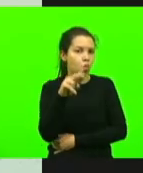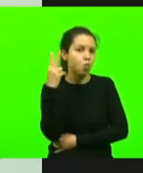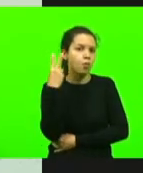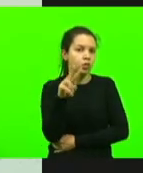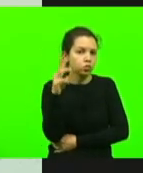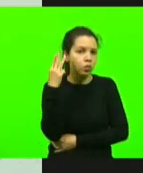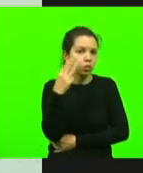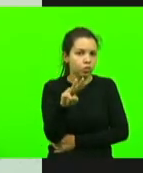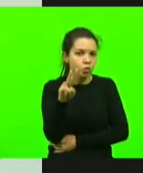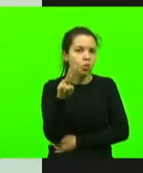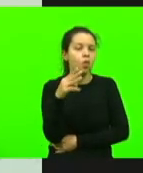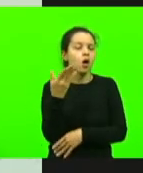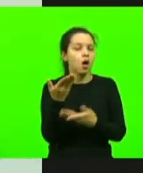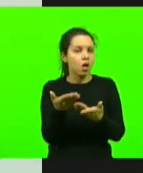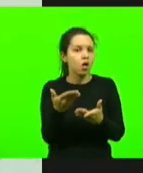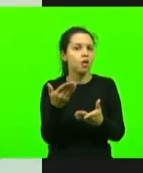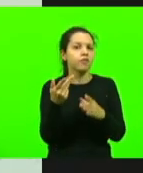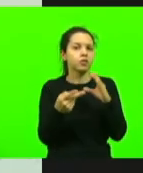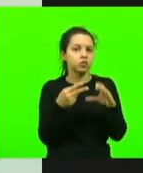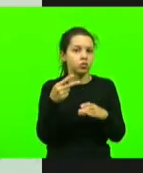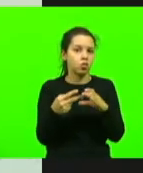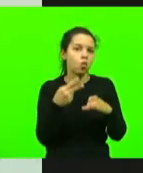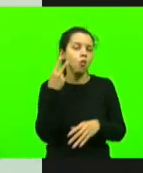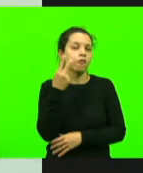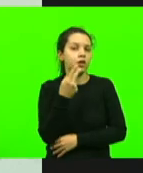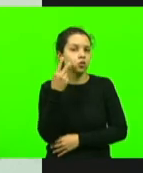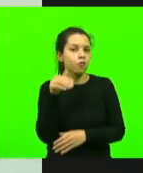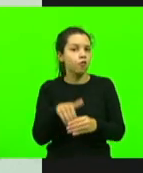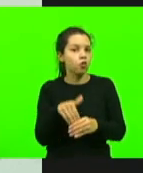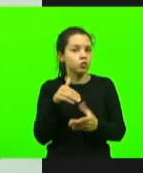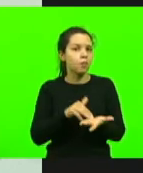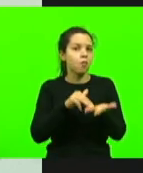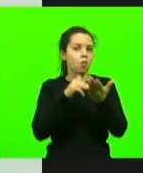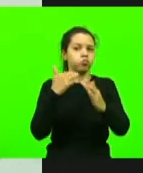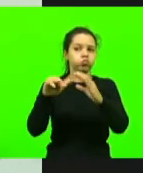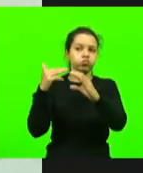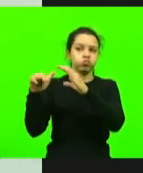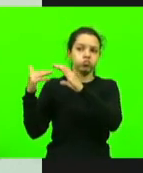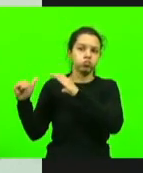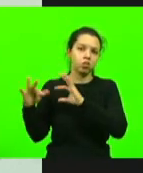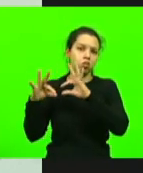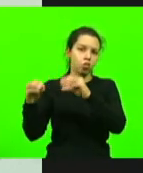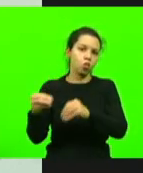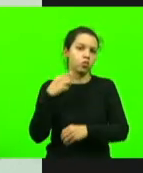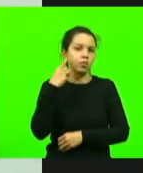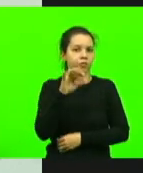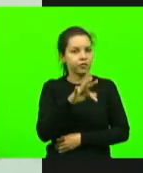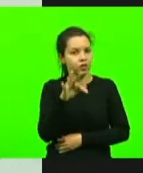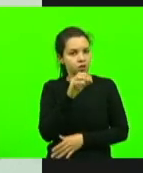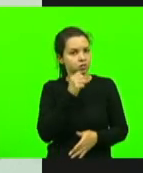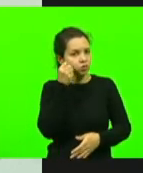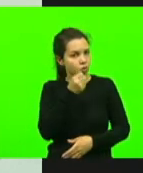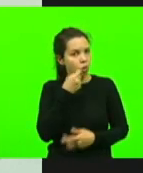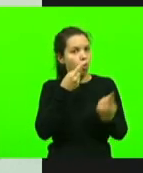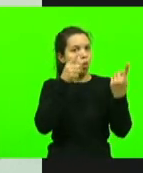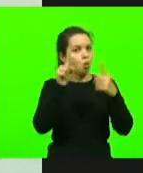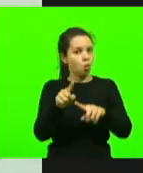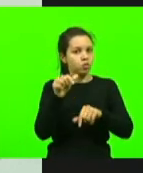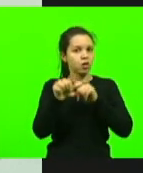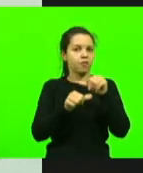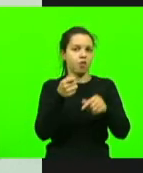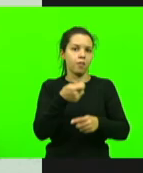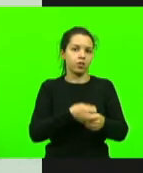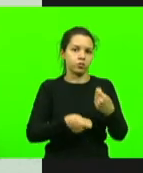até os vereadores votar moções há 14 deputados e senadores contra a reforma democrática